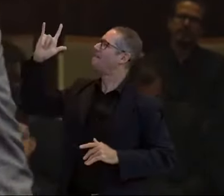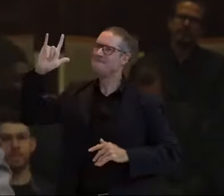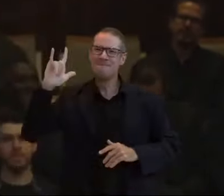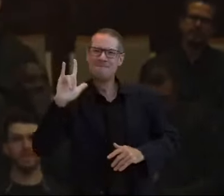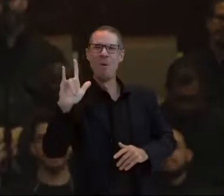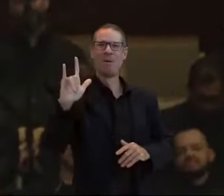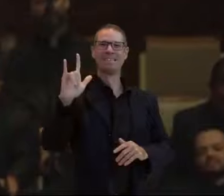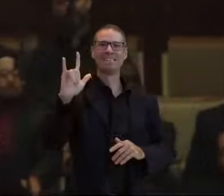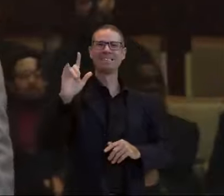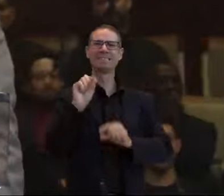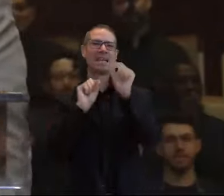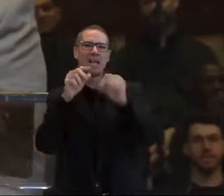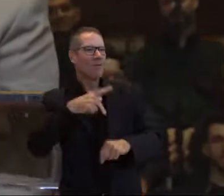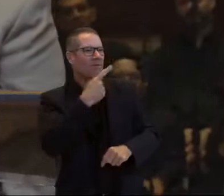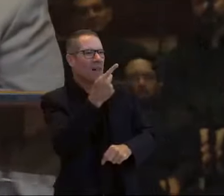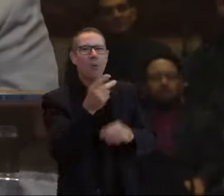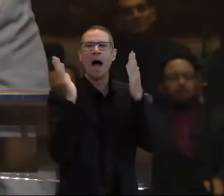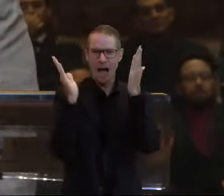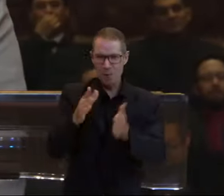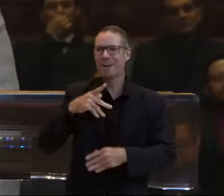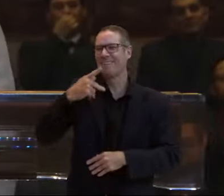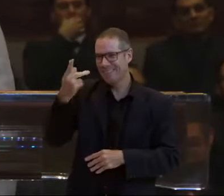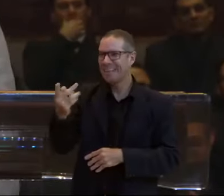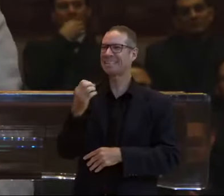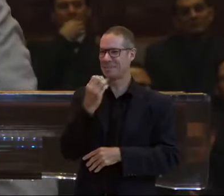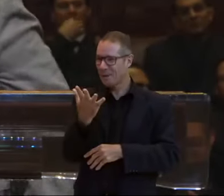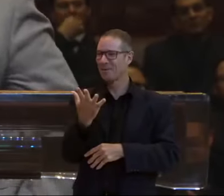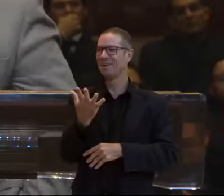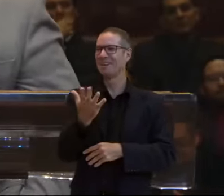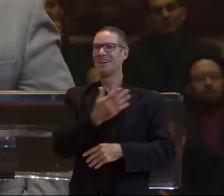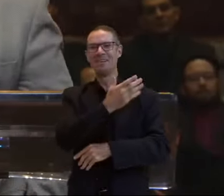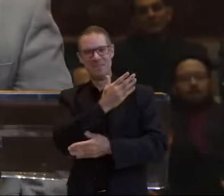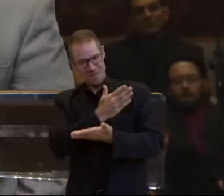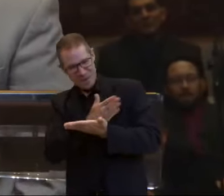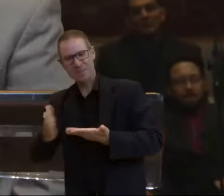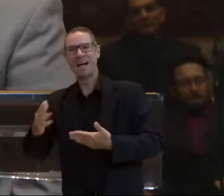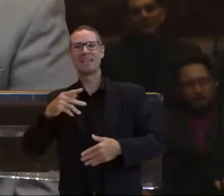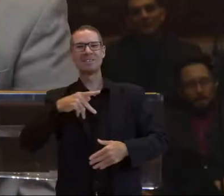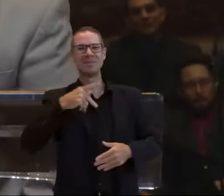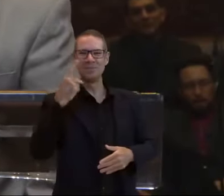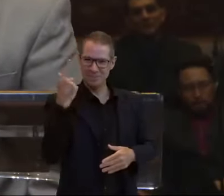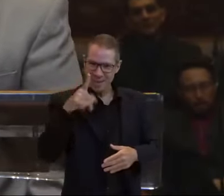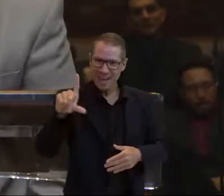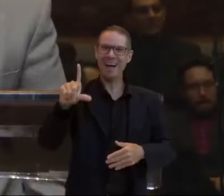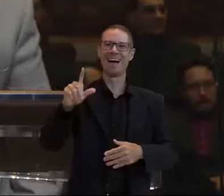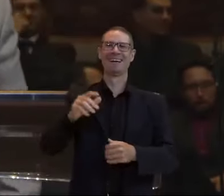Então quem não falou, vai falar agora, tá bom? Então vamos lá, agora é a sua vez.